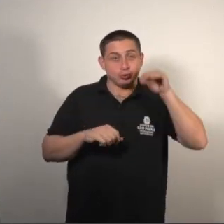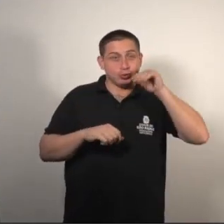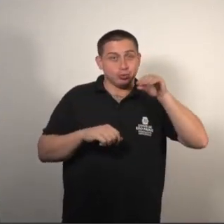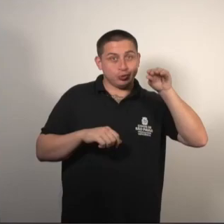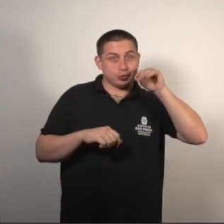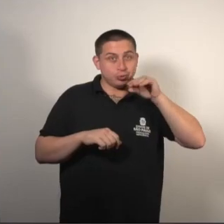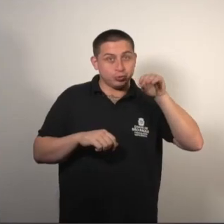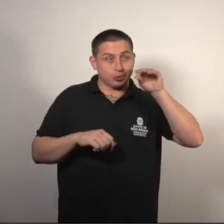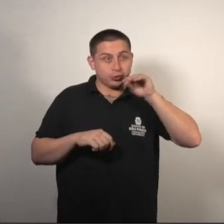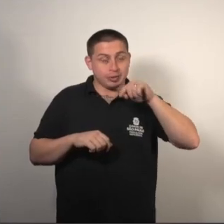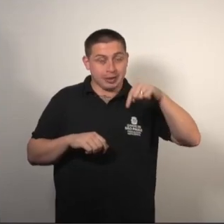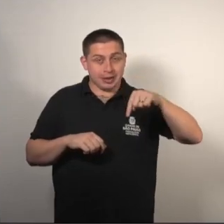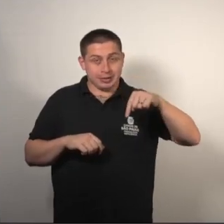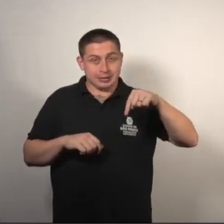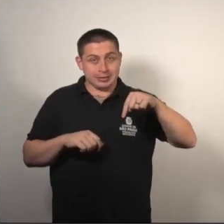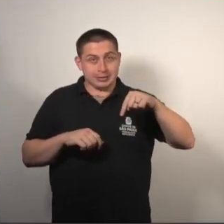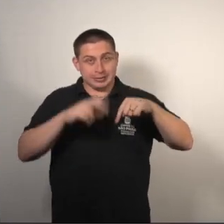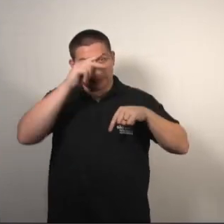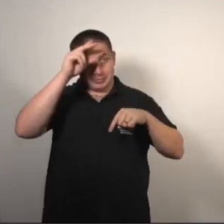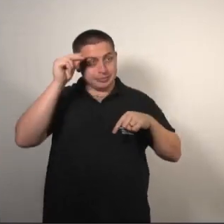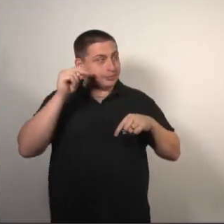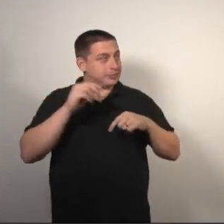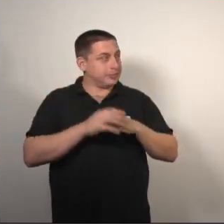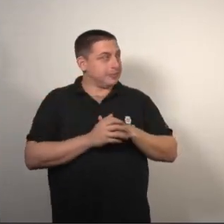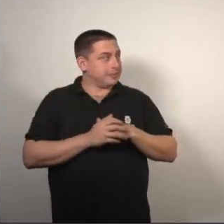Eu estou pedindo para eles deixar eles ganharem o jogo.